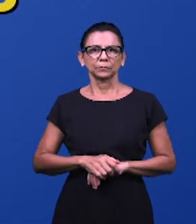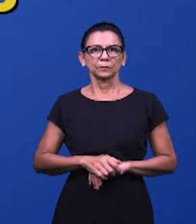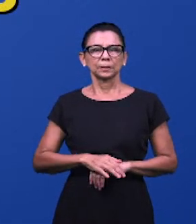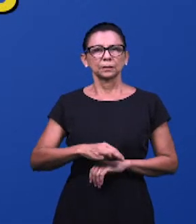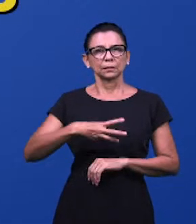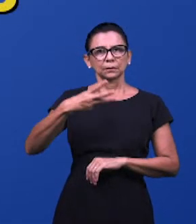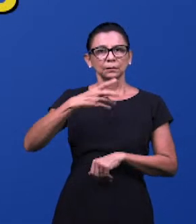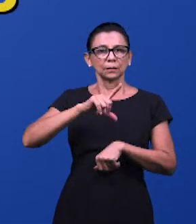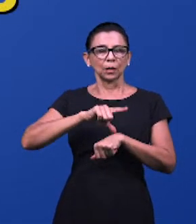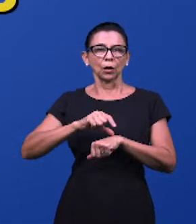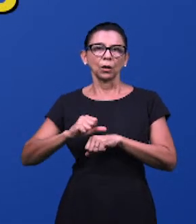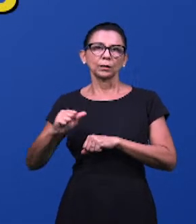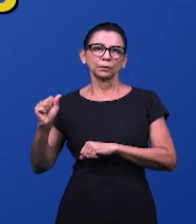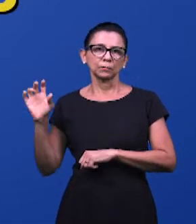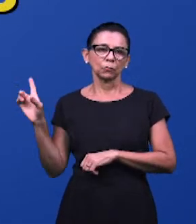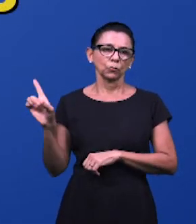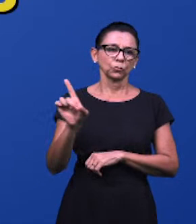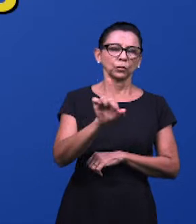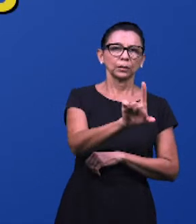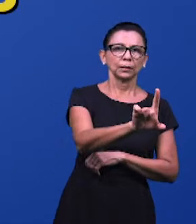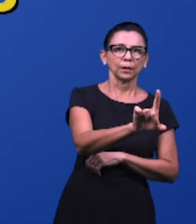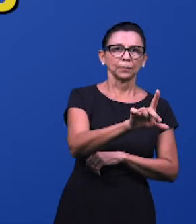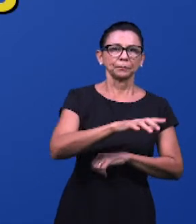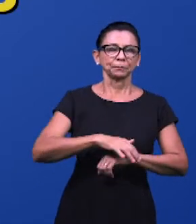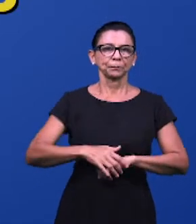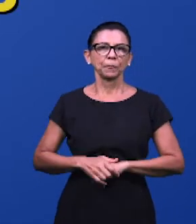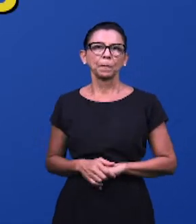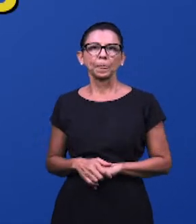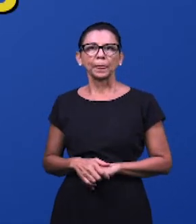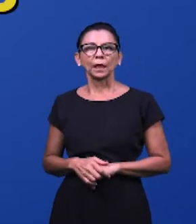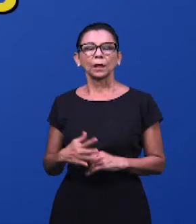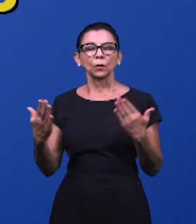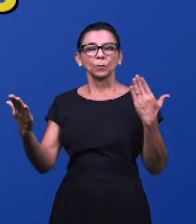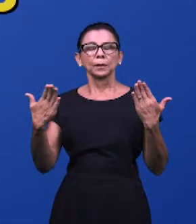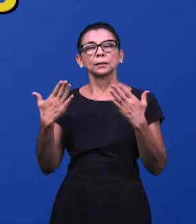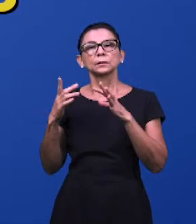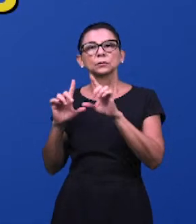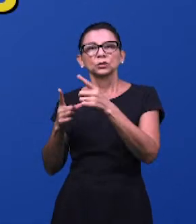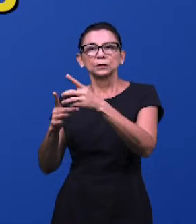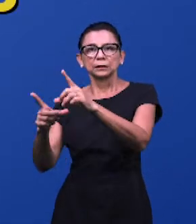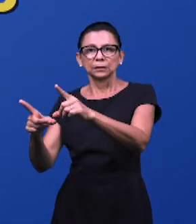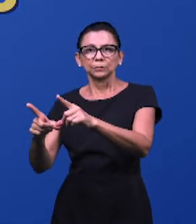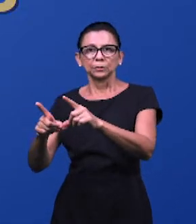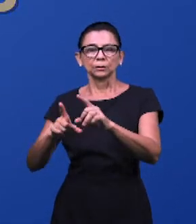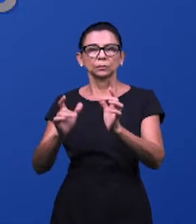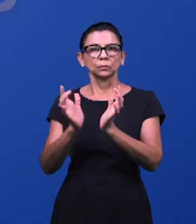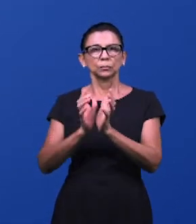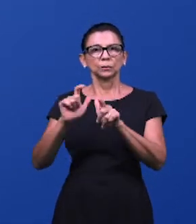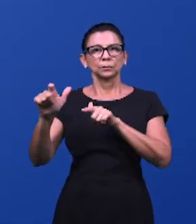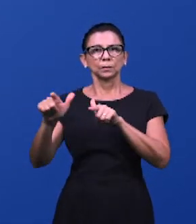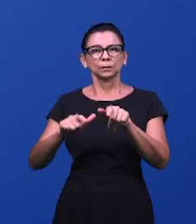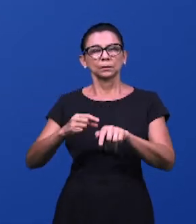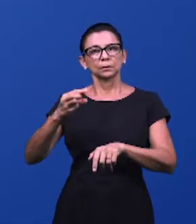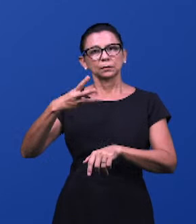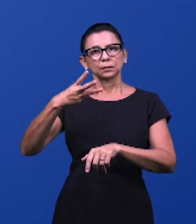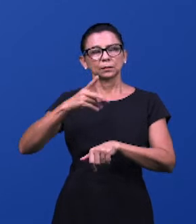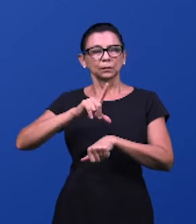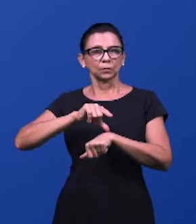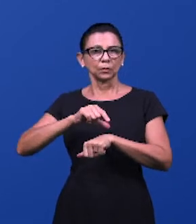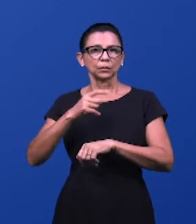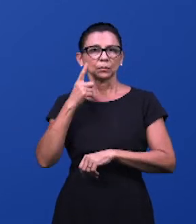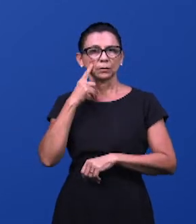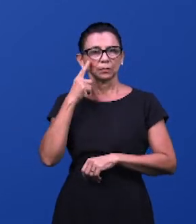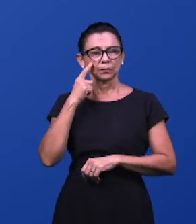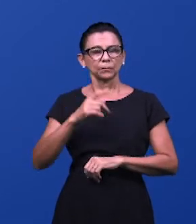nós identificamos que os trabalhadores da terceira hora são os discípulos. E nós encontramos em Mateus,